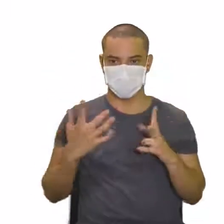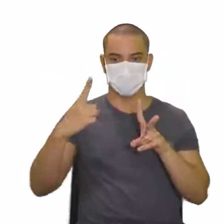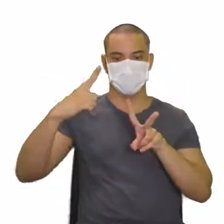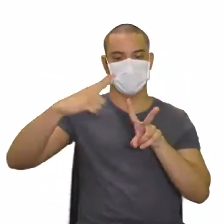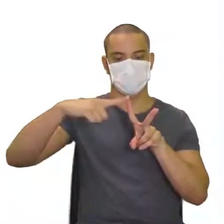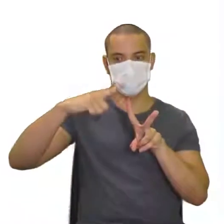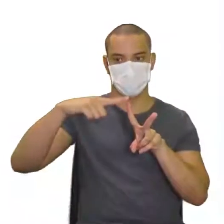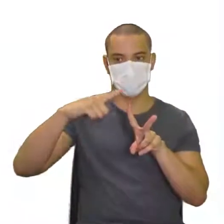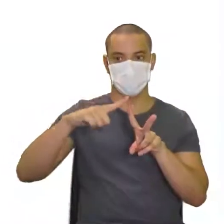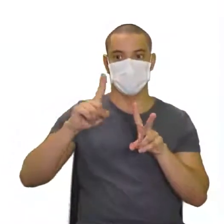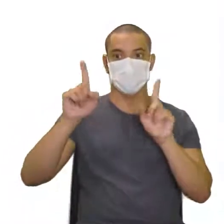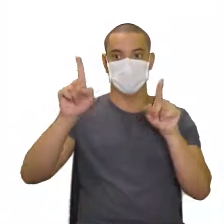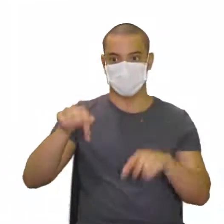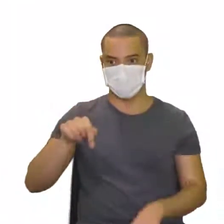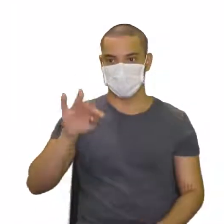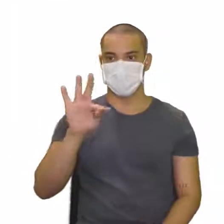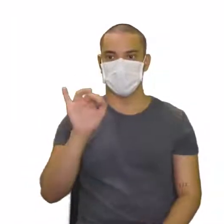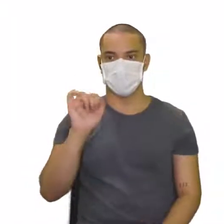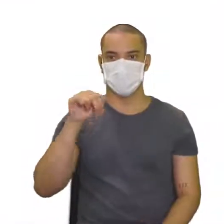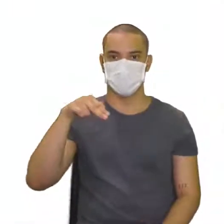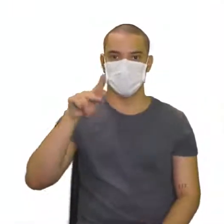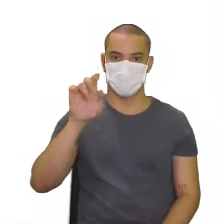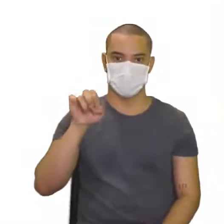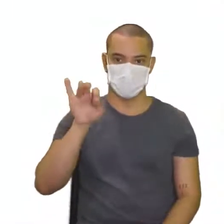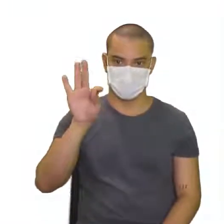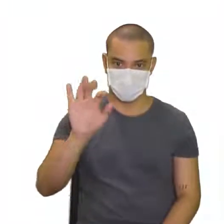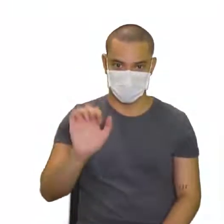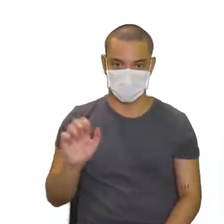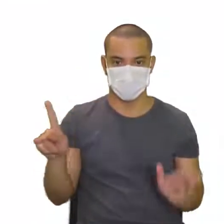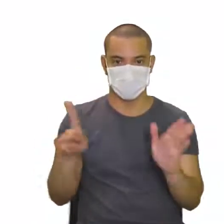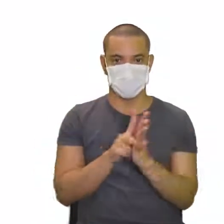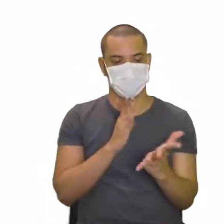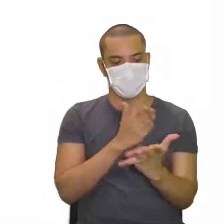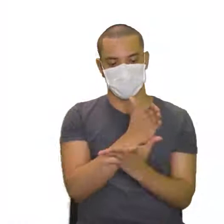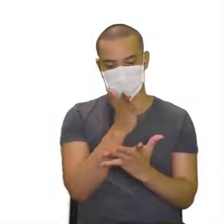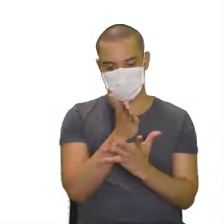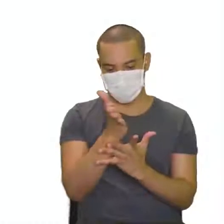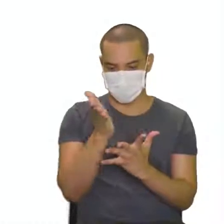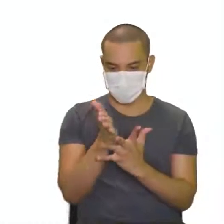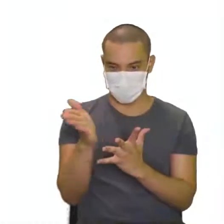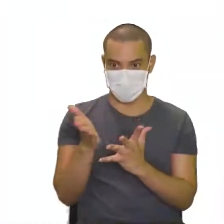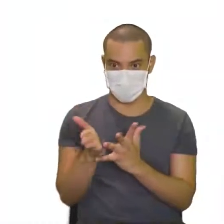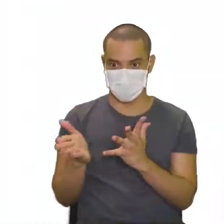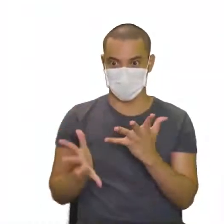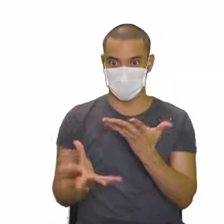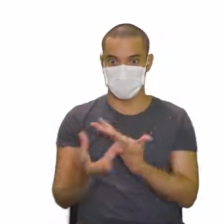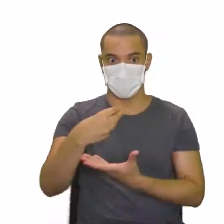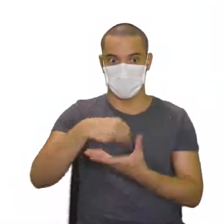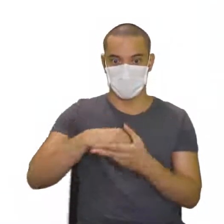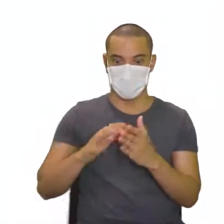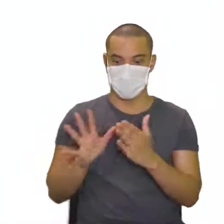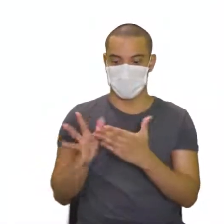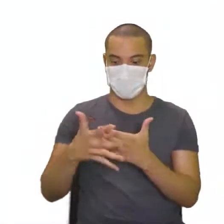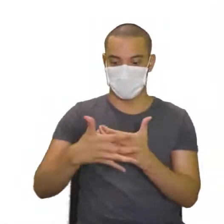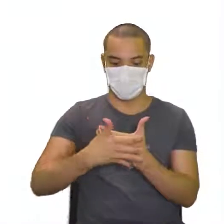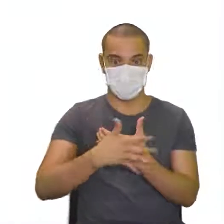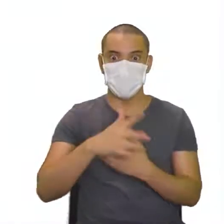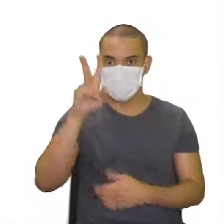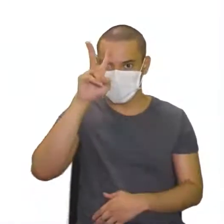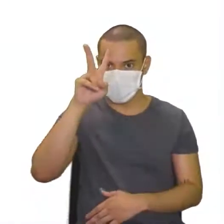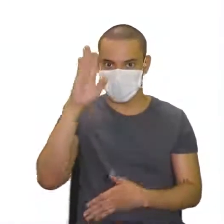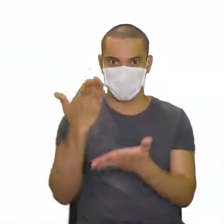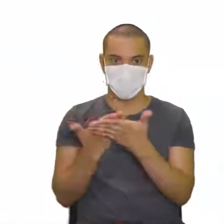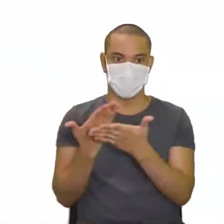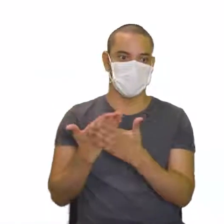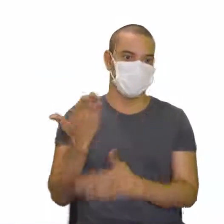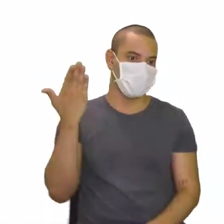é tangente às linhas do campo magnético. E isso nós falamos aí na aula passada. Se eu for pegar